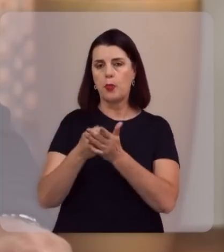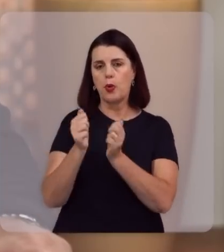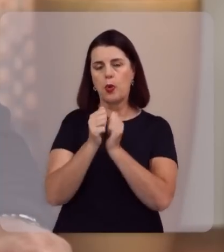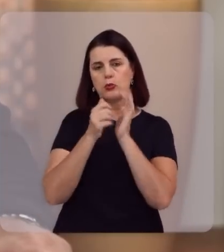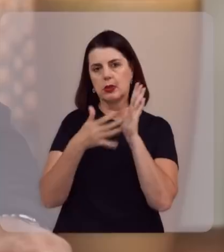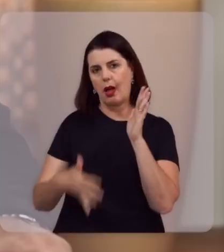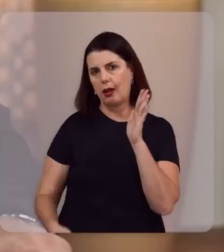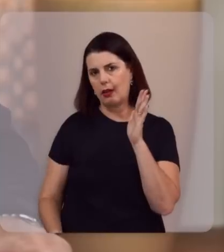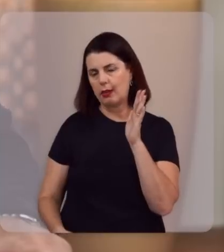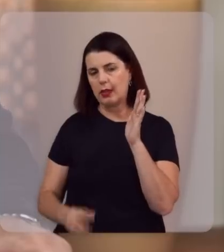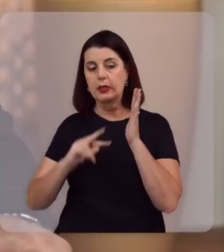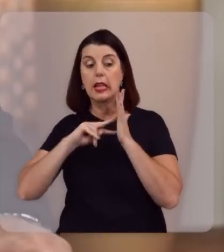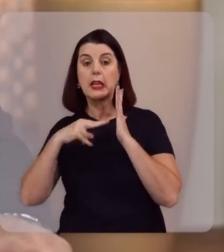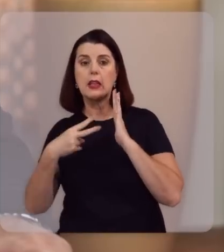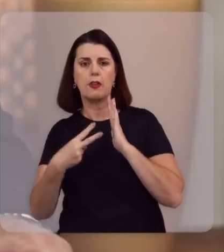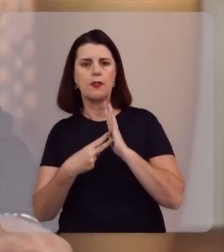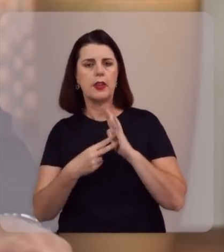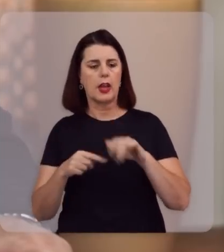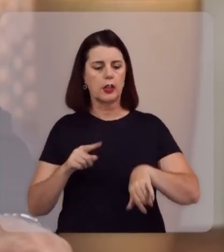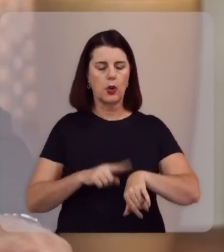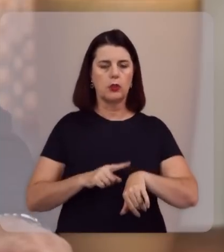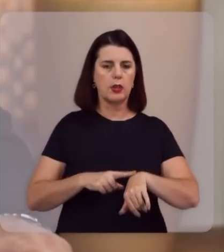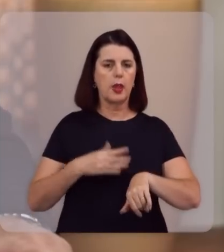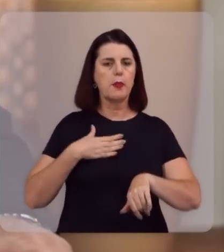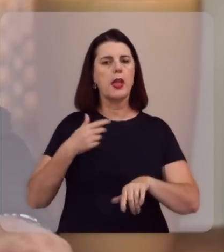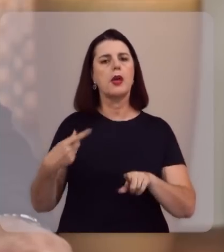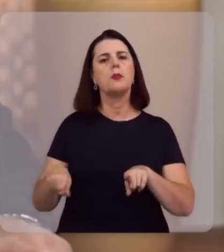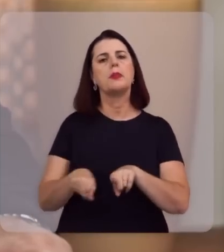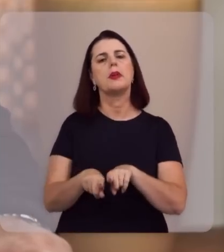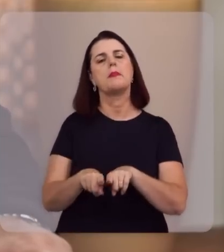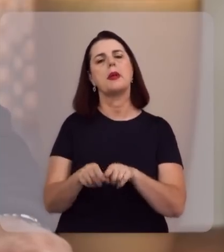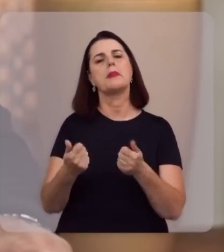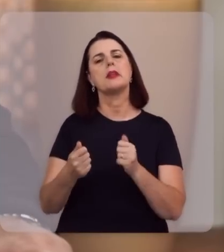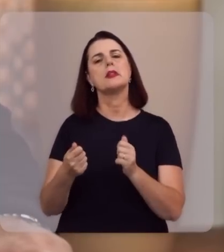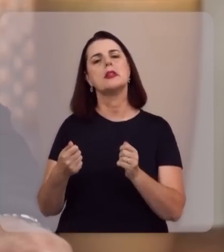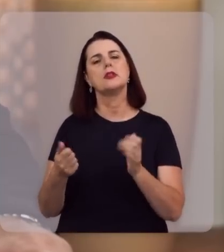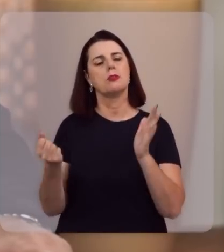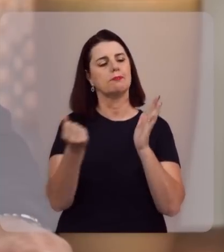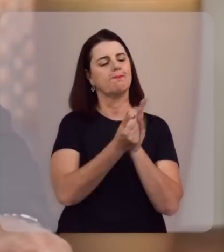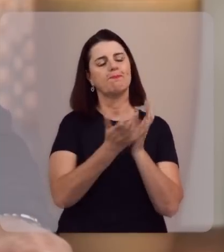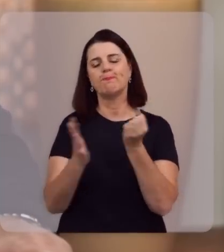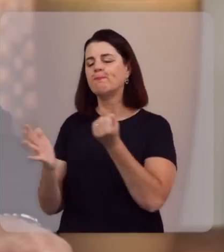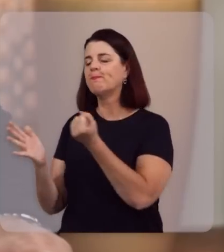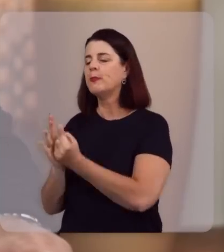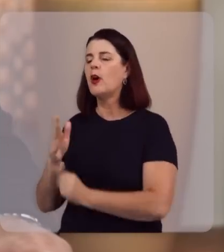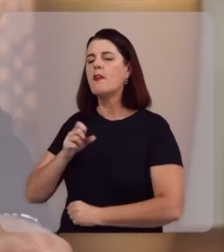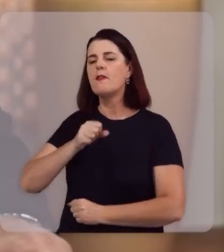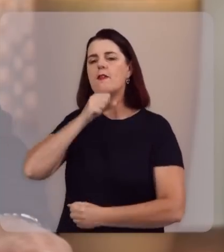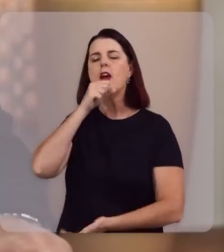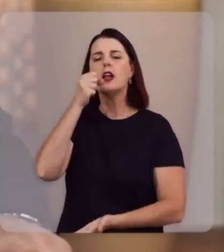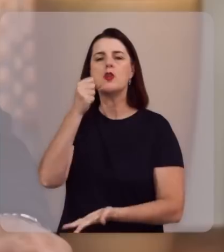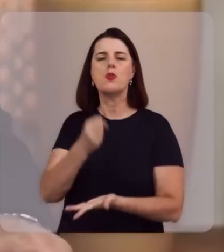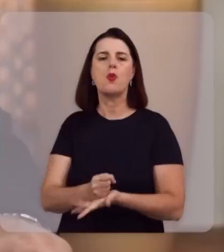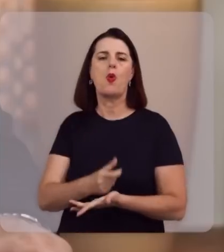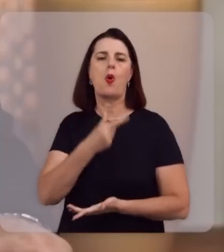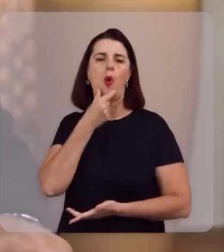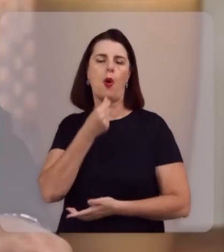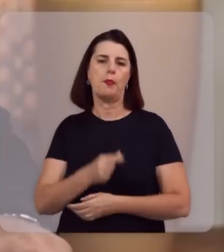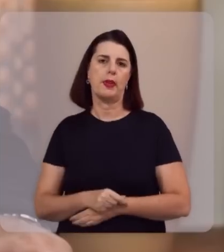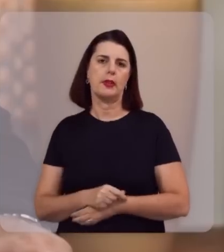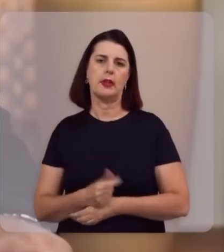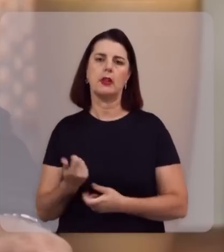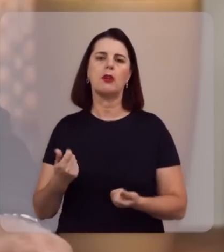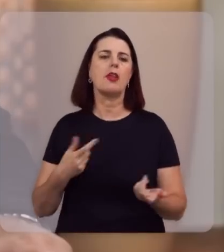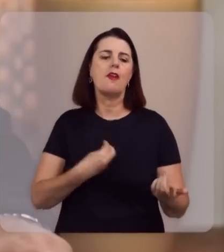seu sangue. Isso significa que no presente eu tenho que crucificar o meu velho homem. E não tenho mais que viver para